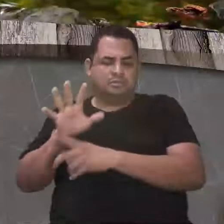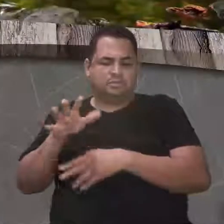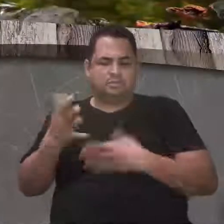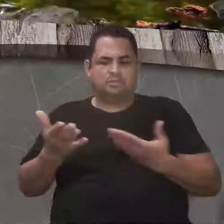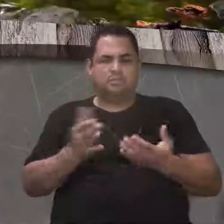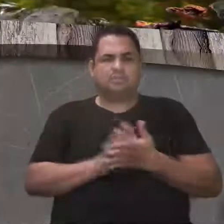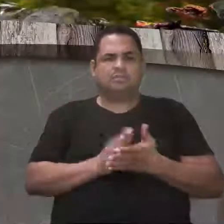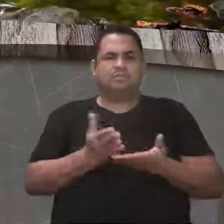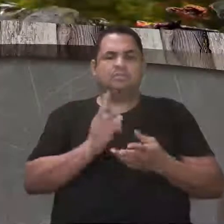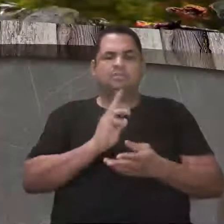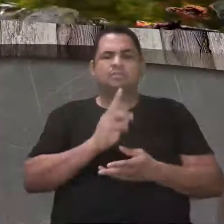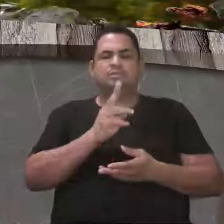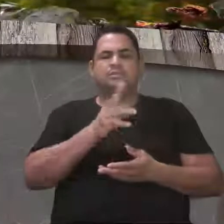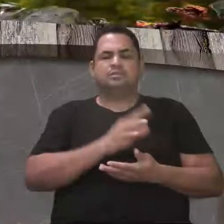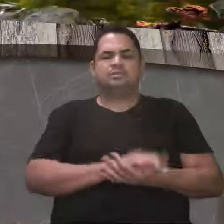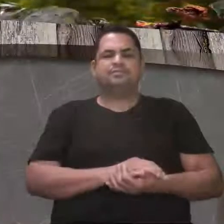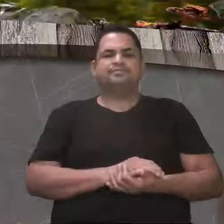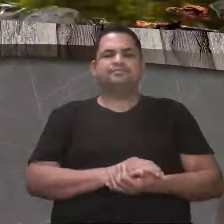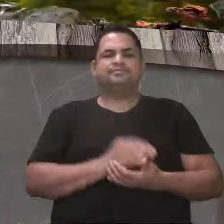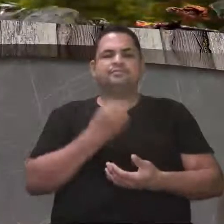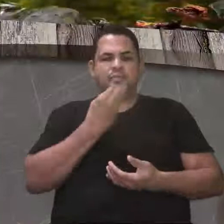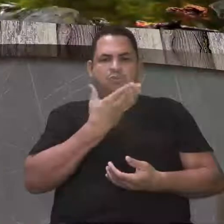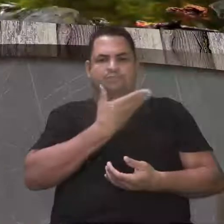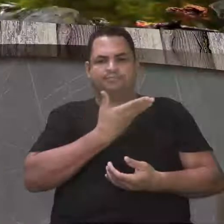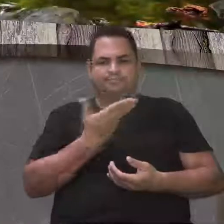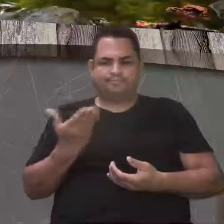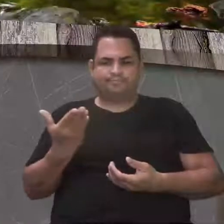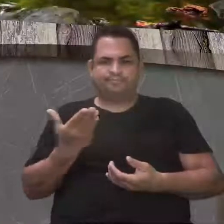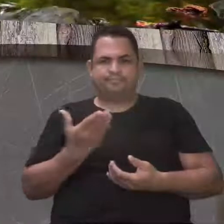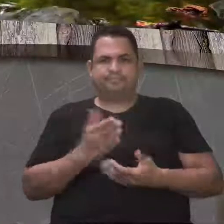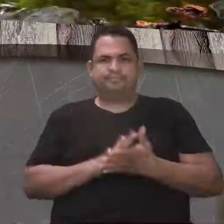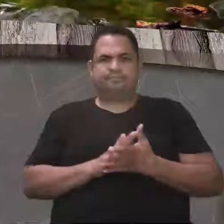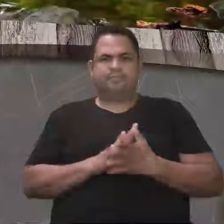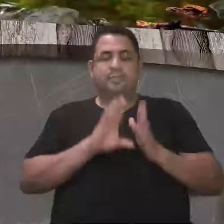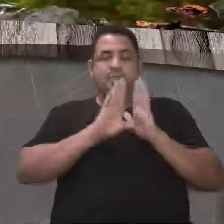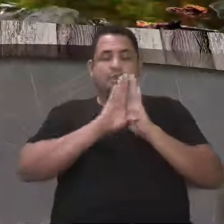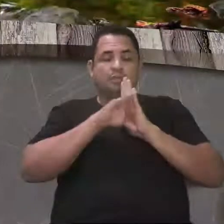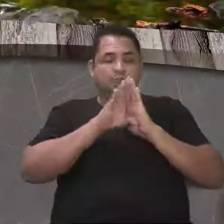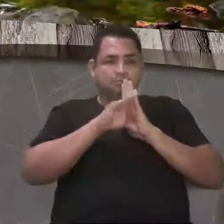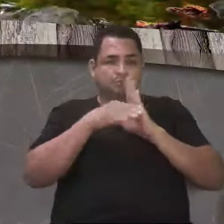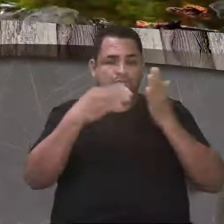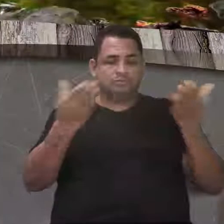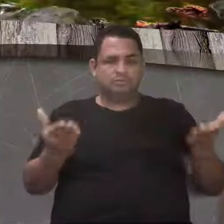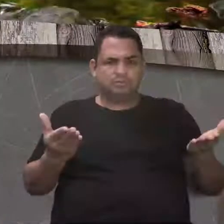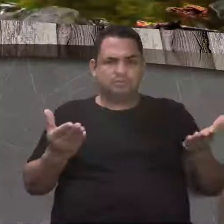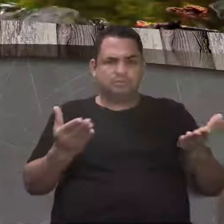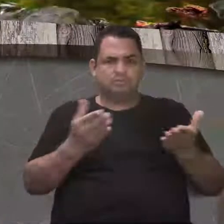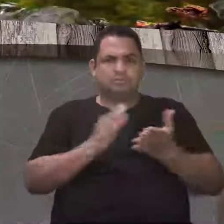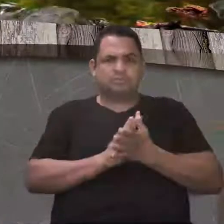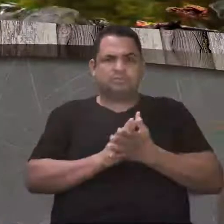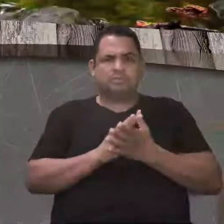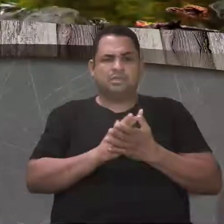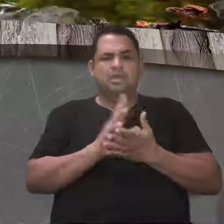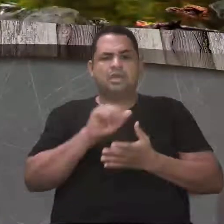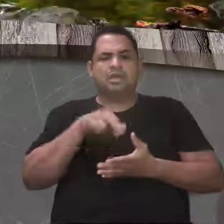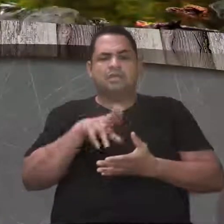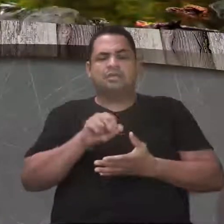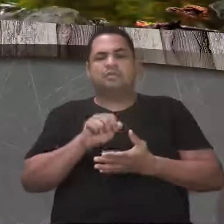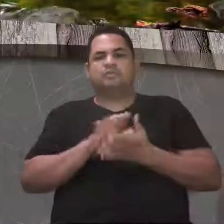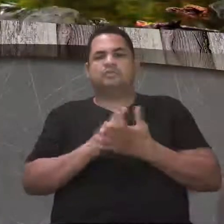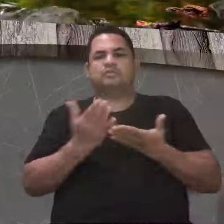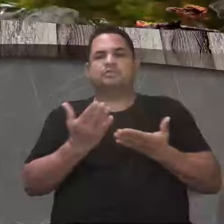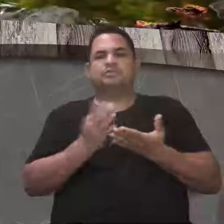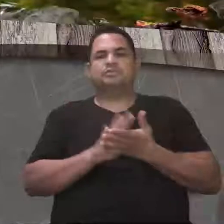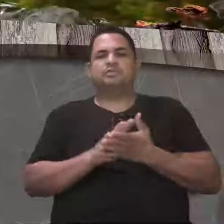influenciando nesse processo. Tá bom? Eu estou conceituando a analogia e a